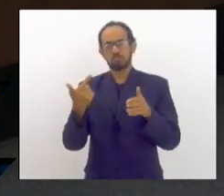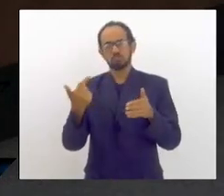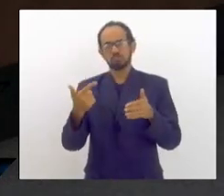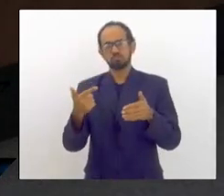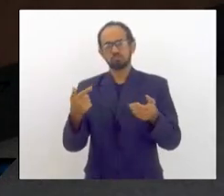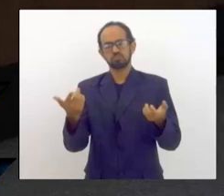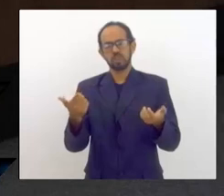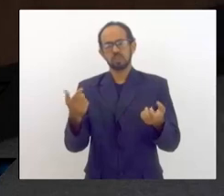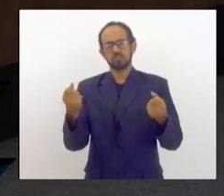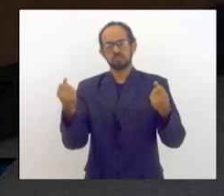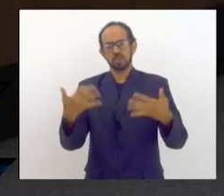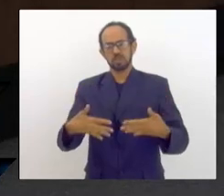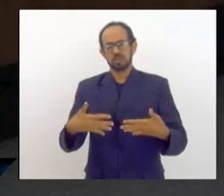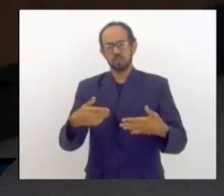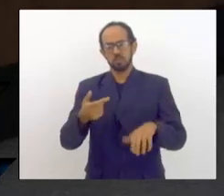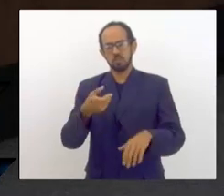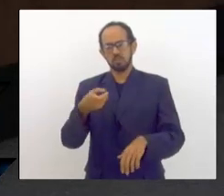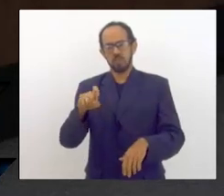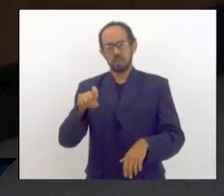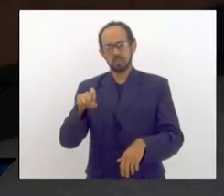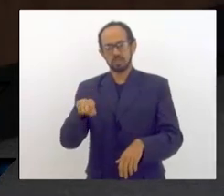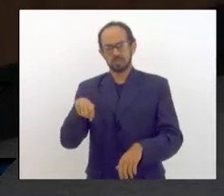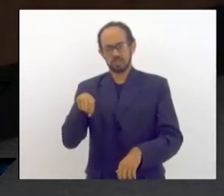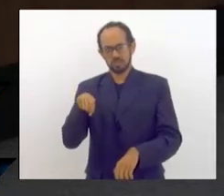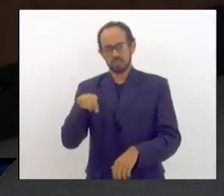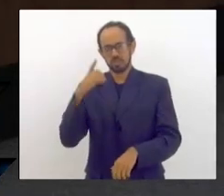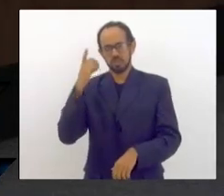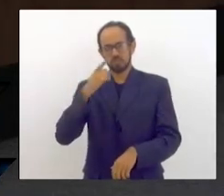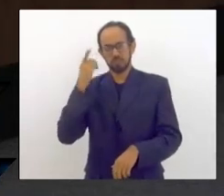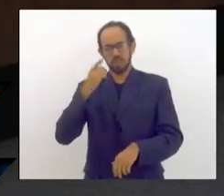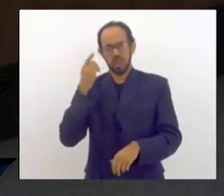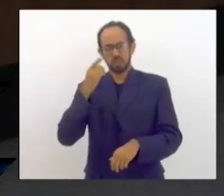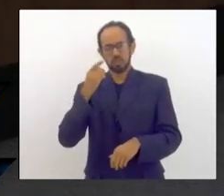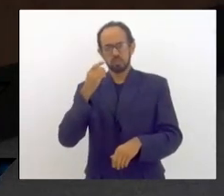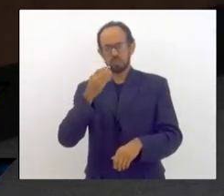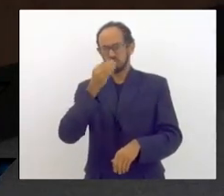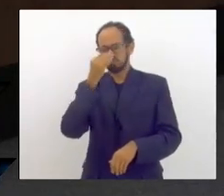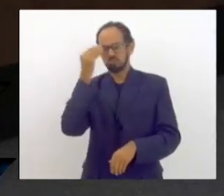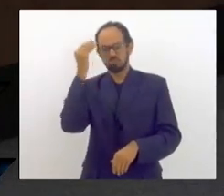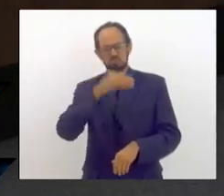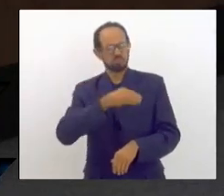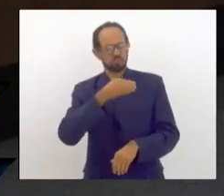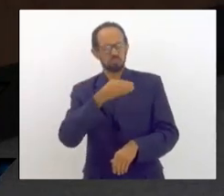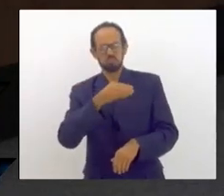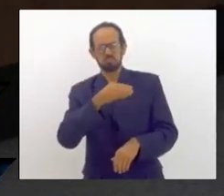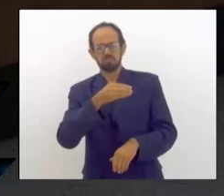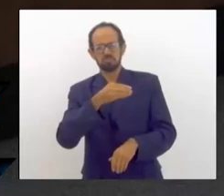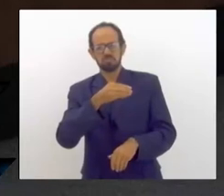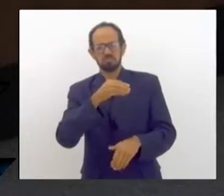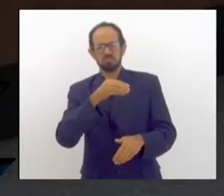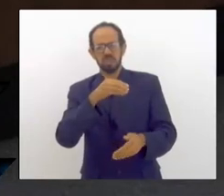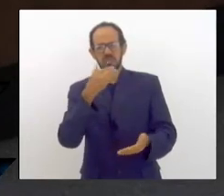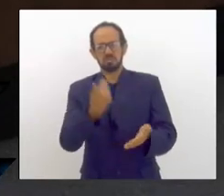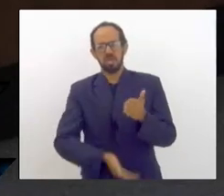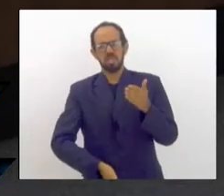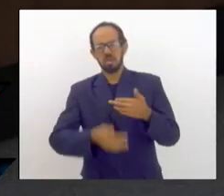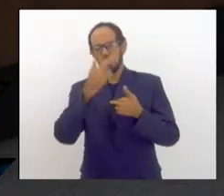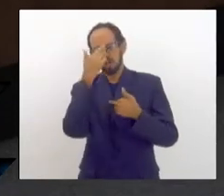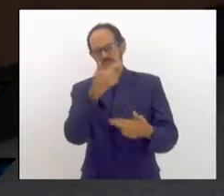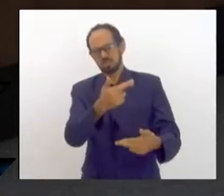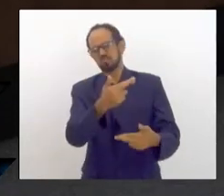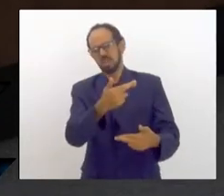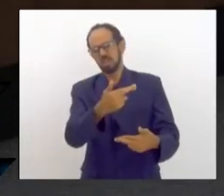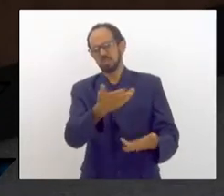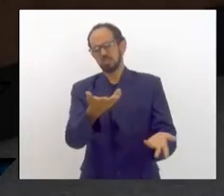O prefeito veio aqui, ex-deputado dessa casa, desrespeitou o parlamento, galhofou na frente de todo mundo, galhofa, tapa na cara do cidadão